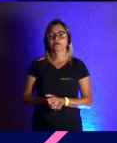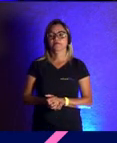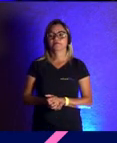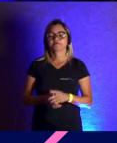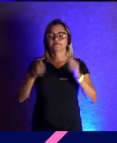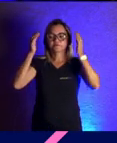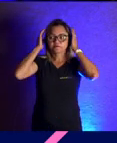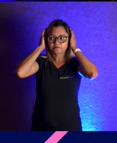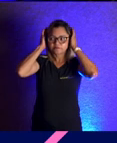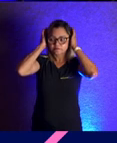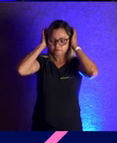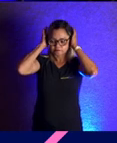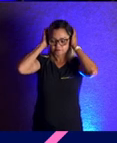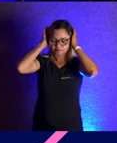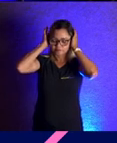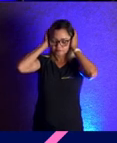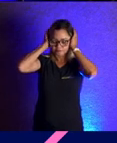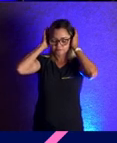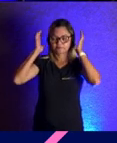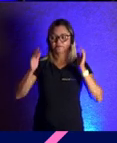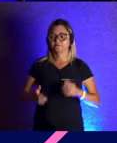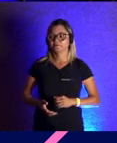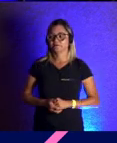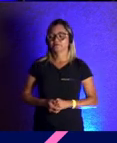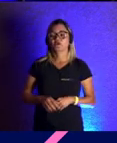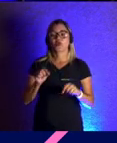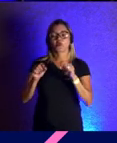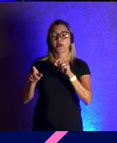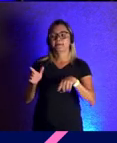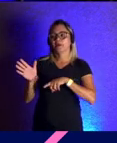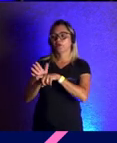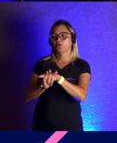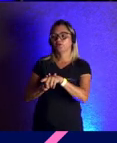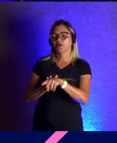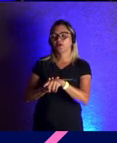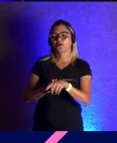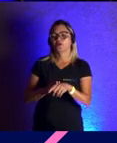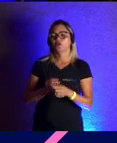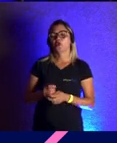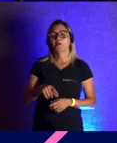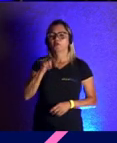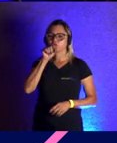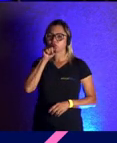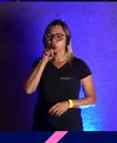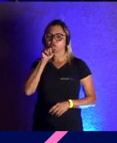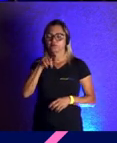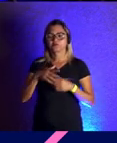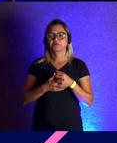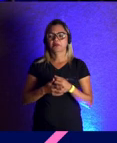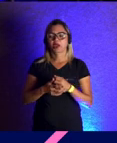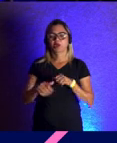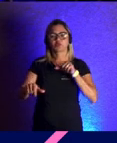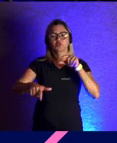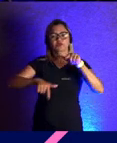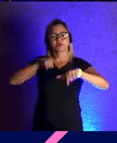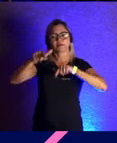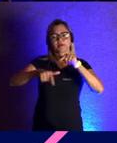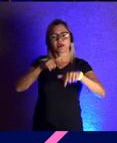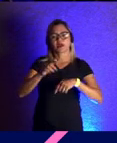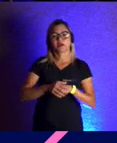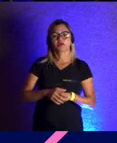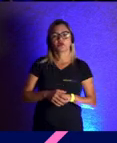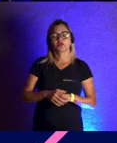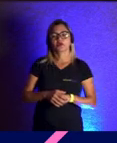Como as discussões do Elon Musk impõem a inteligência e impactam no tipo de trabalho que o Ministério faz?